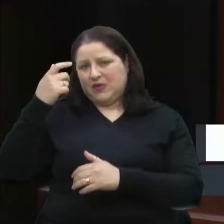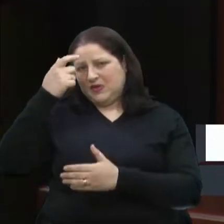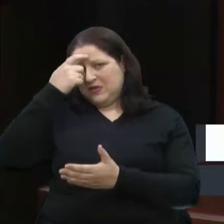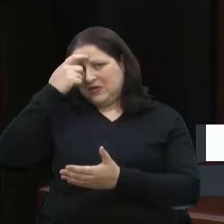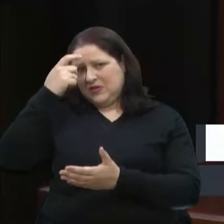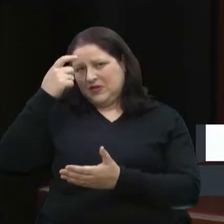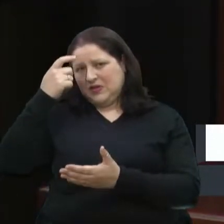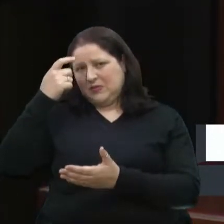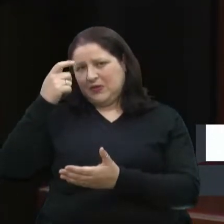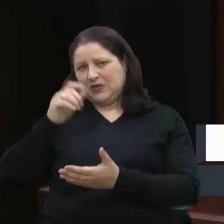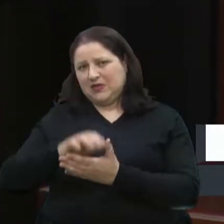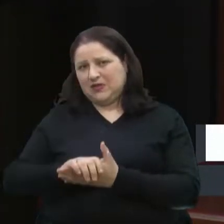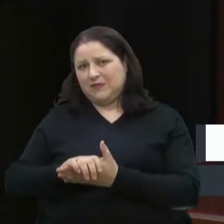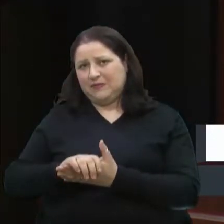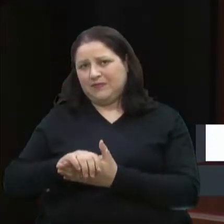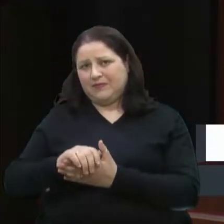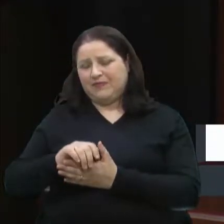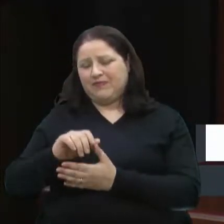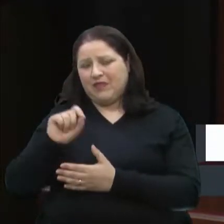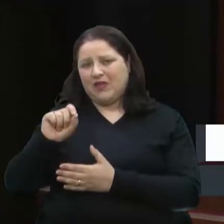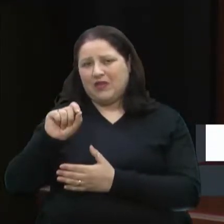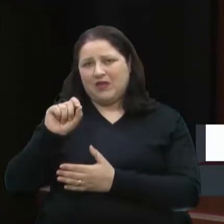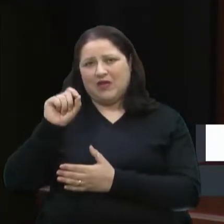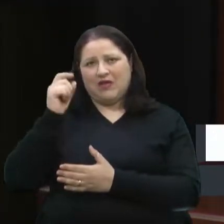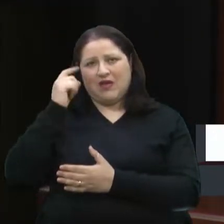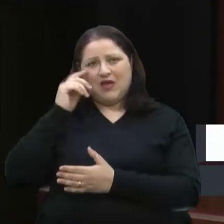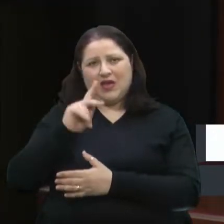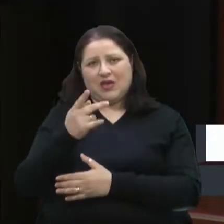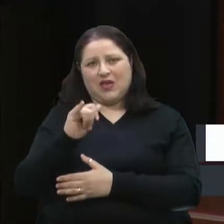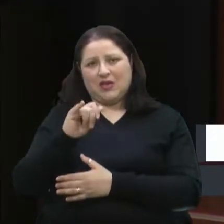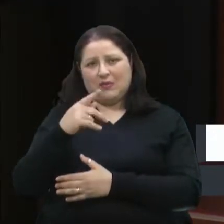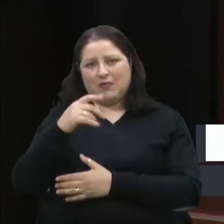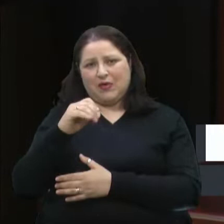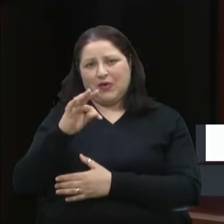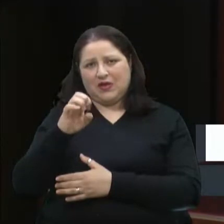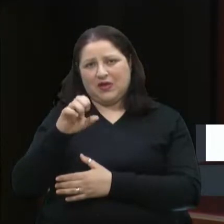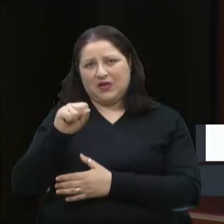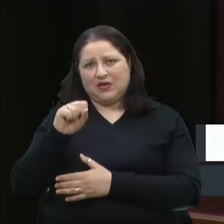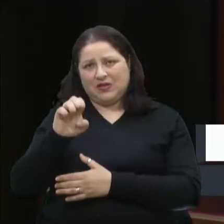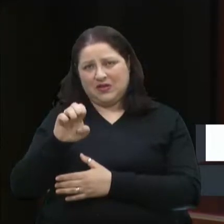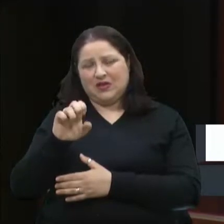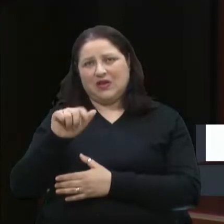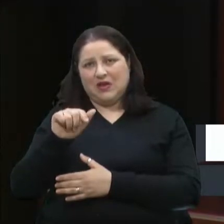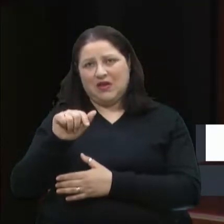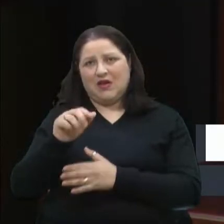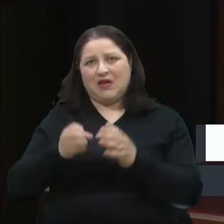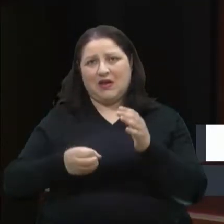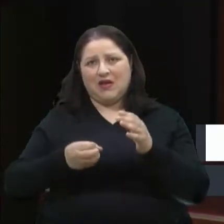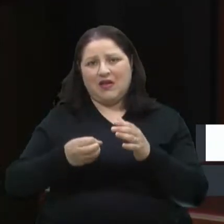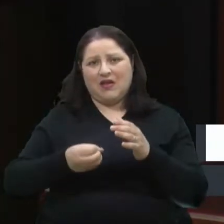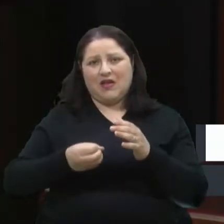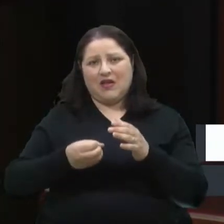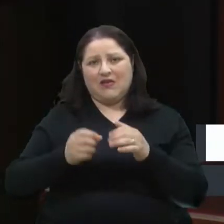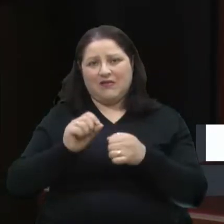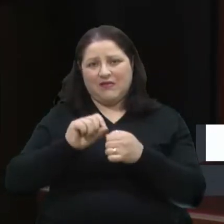do PT é lançar um gasto como crédito extraordinário.